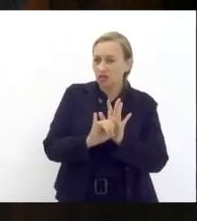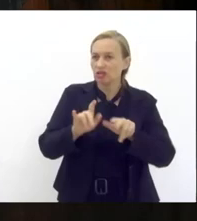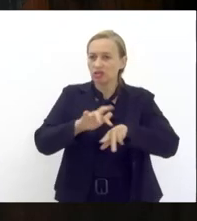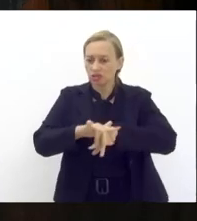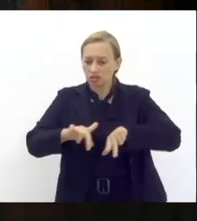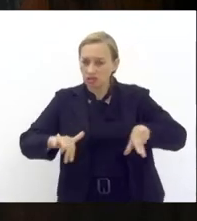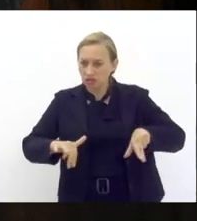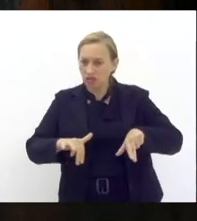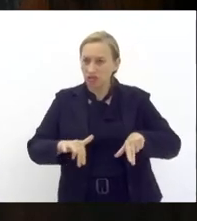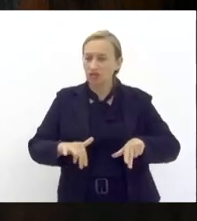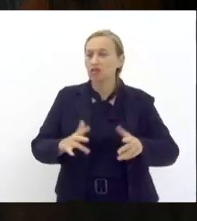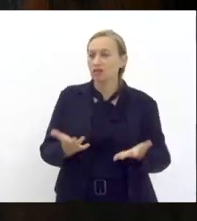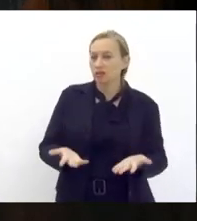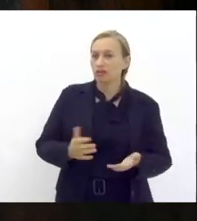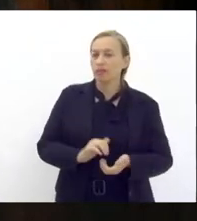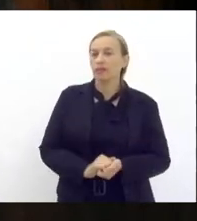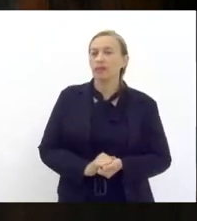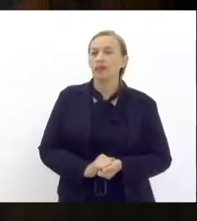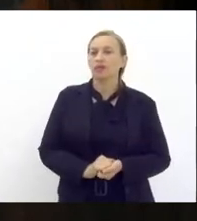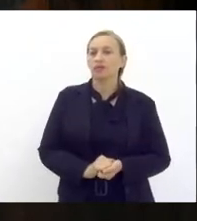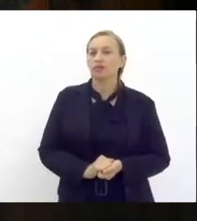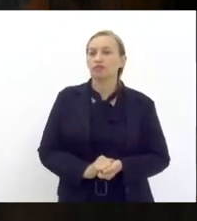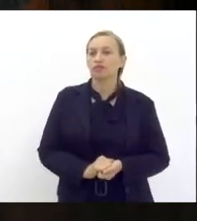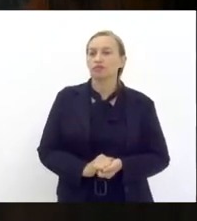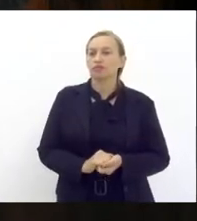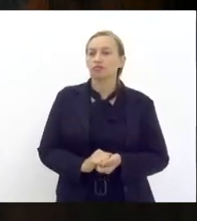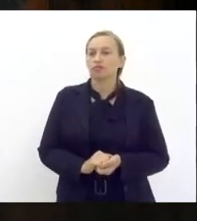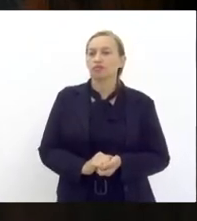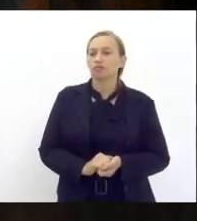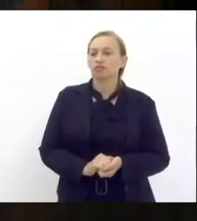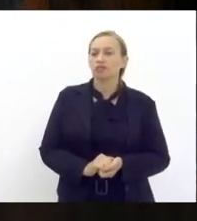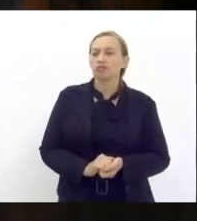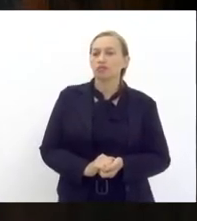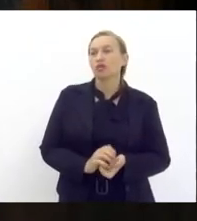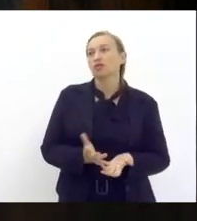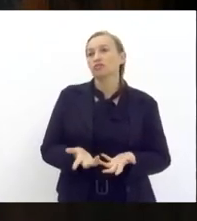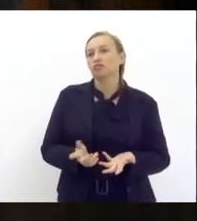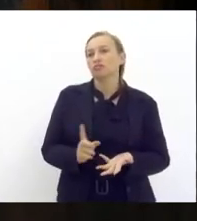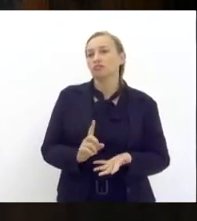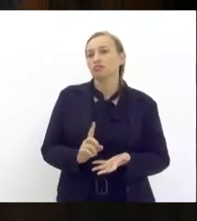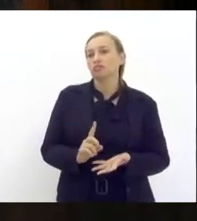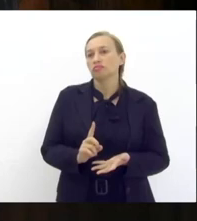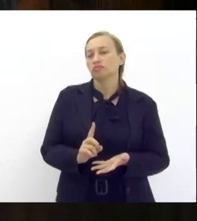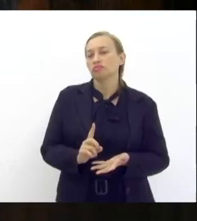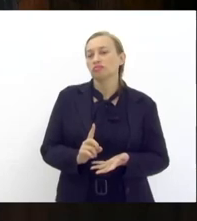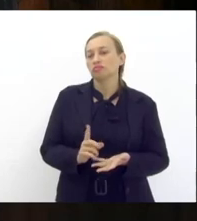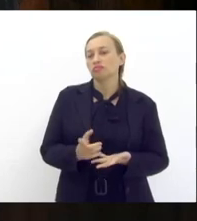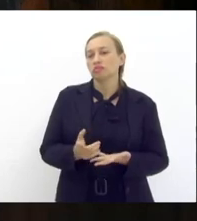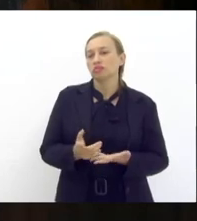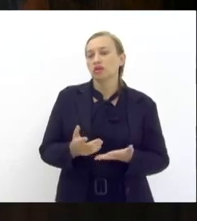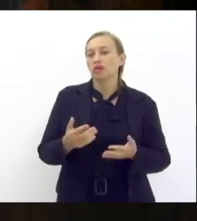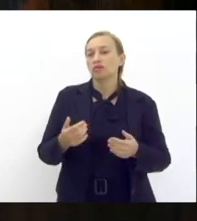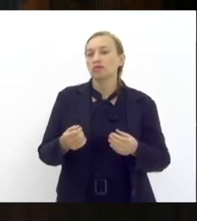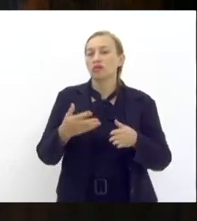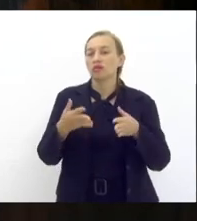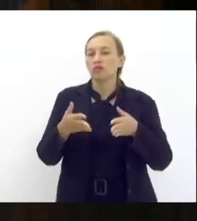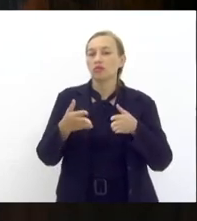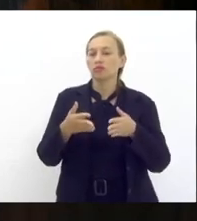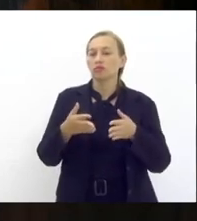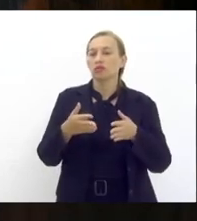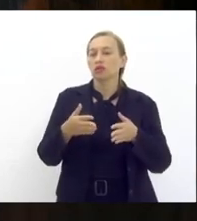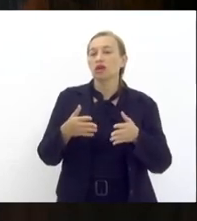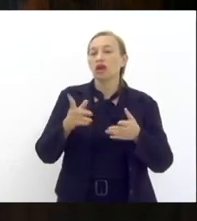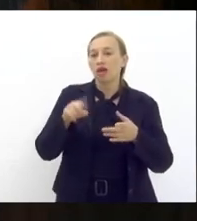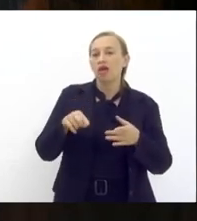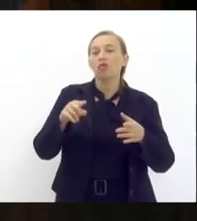orientação sexual não abarca todas as especificidades que deveria tratar. Então, é